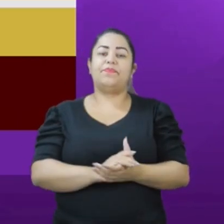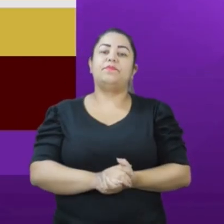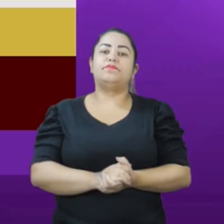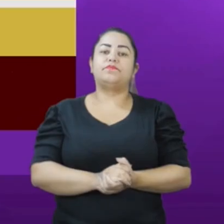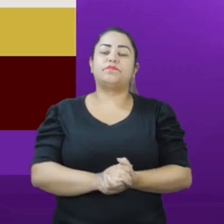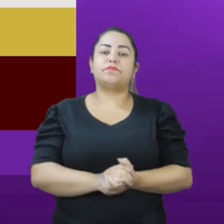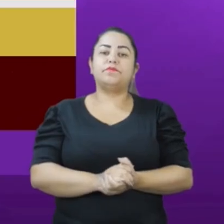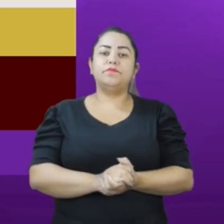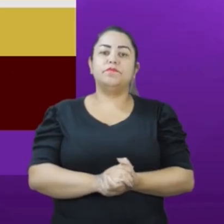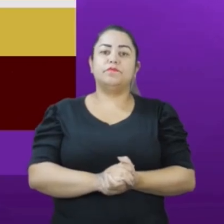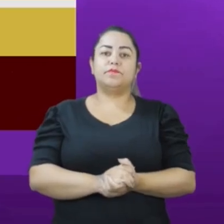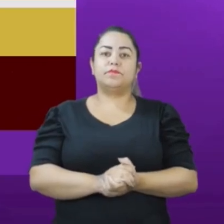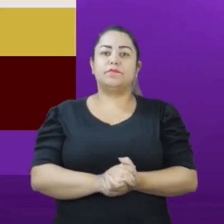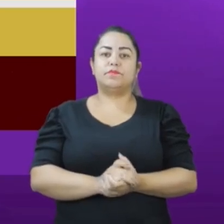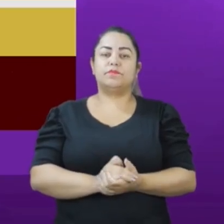das mulheres,